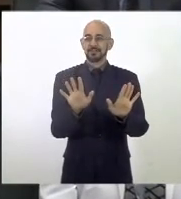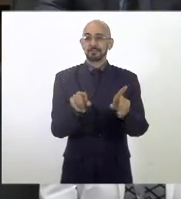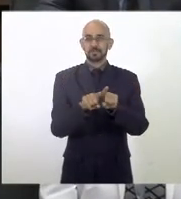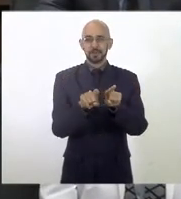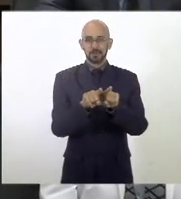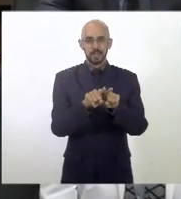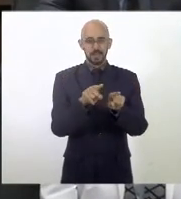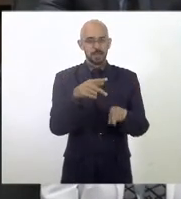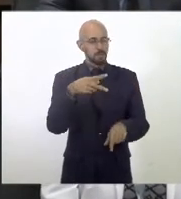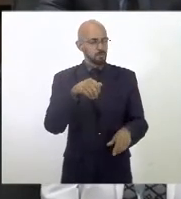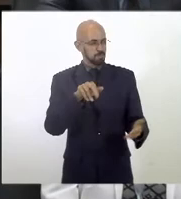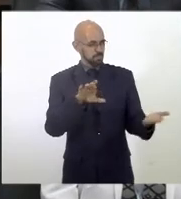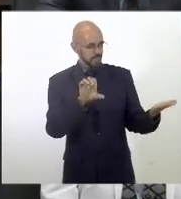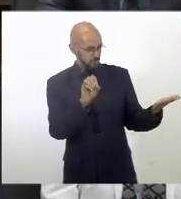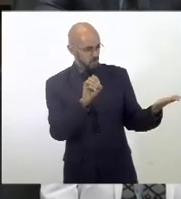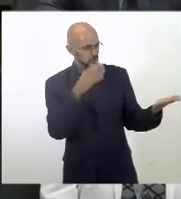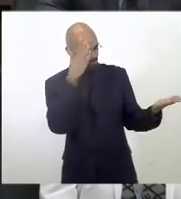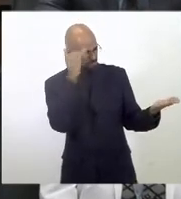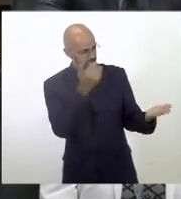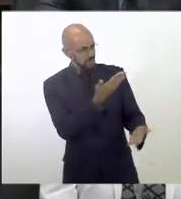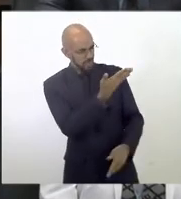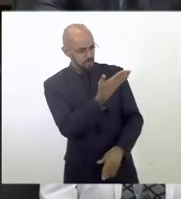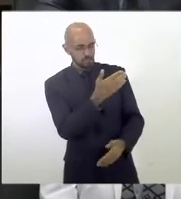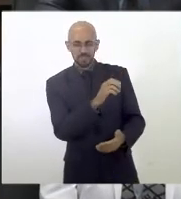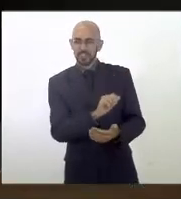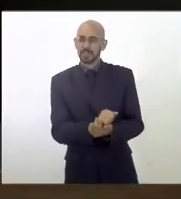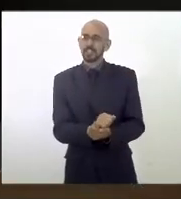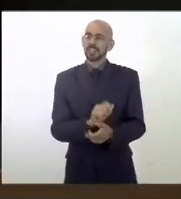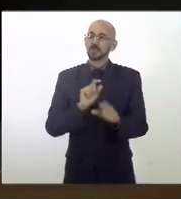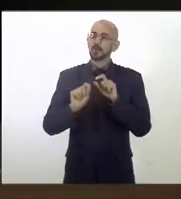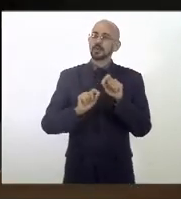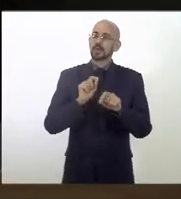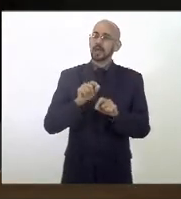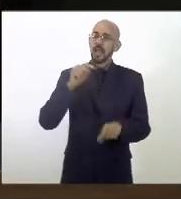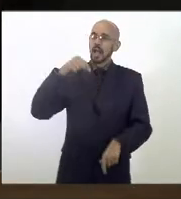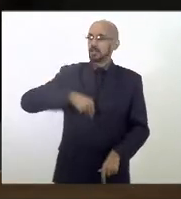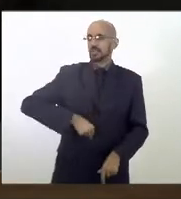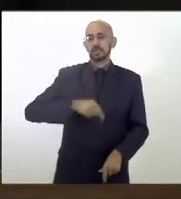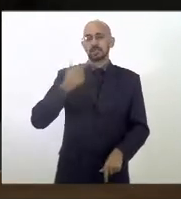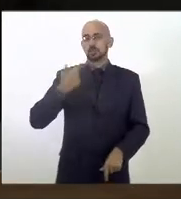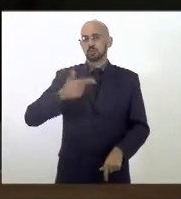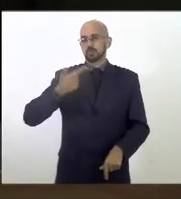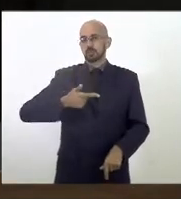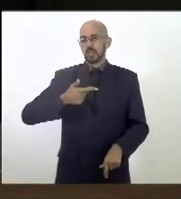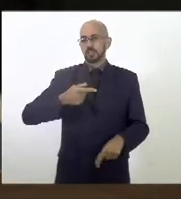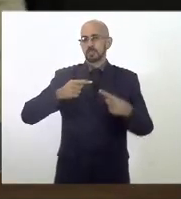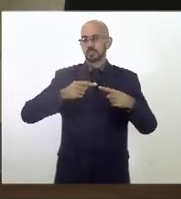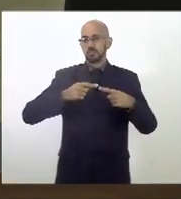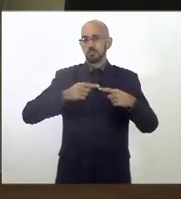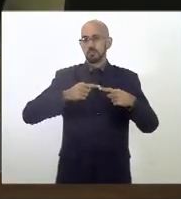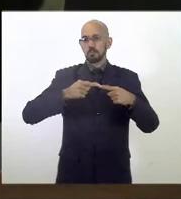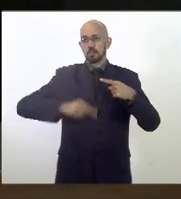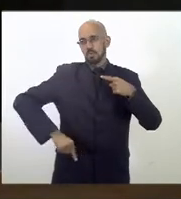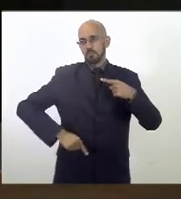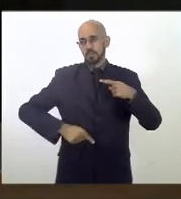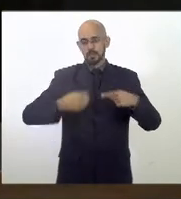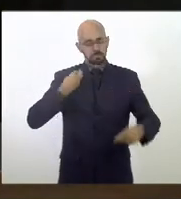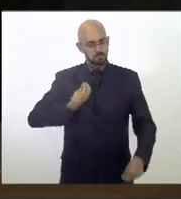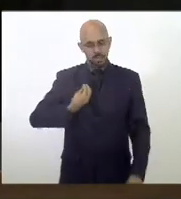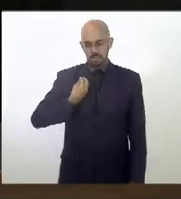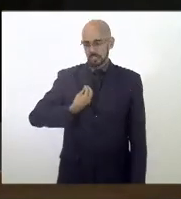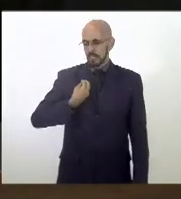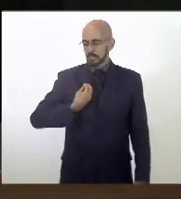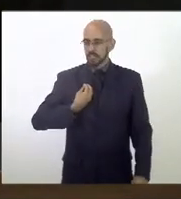Pedro, Pedro sabe disso, aqui não tem essa de proibir presença,